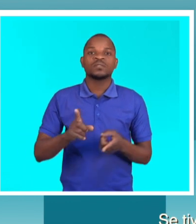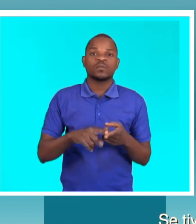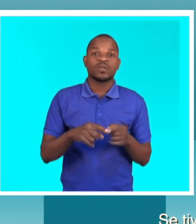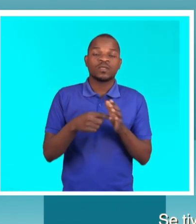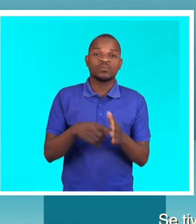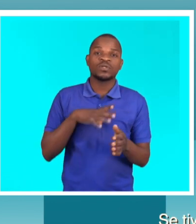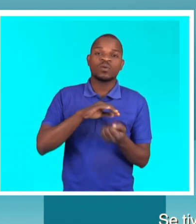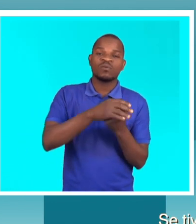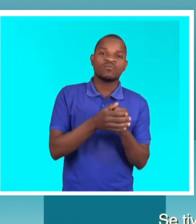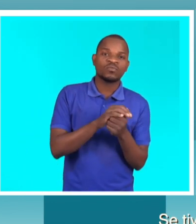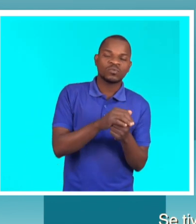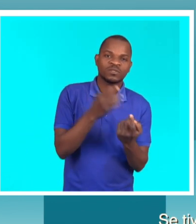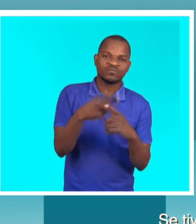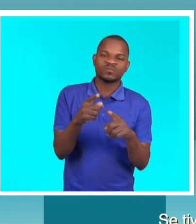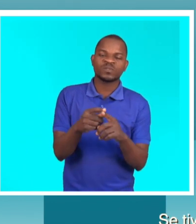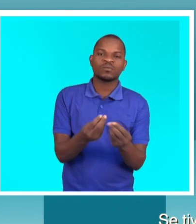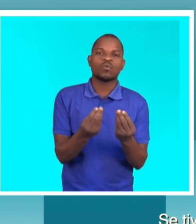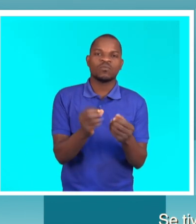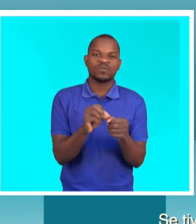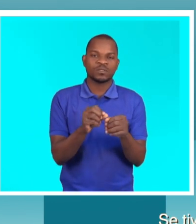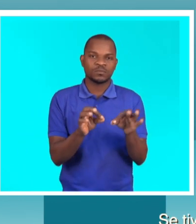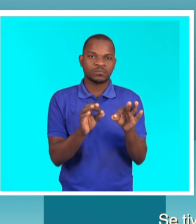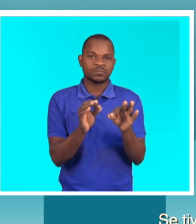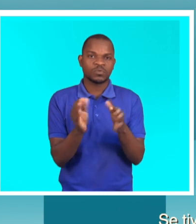Se tiver fruta, onde ia colocar a fruta?